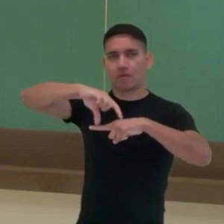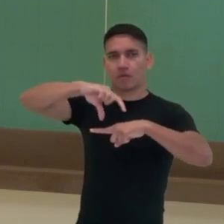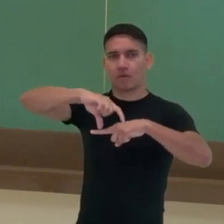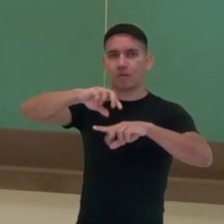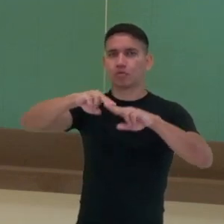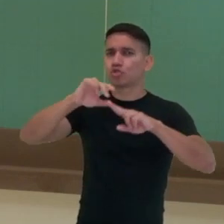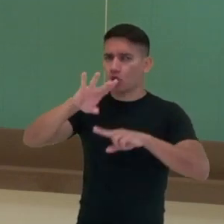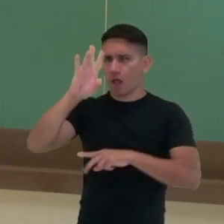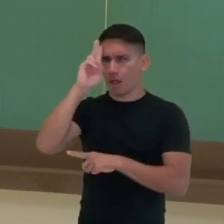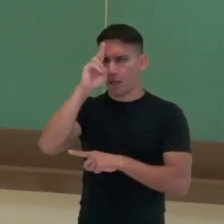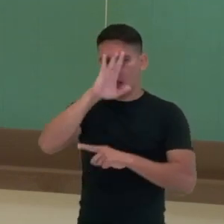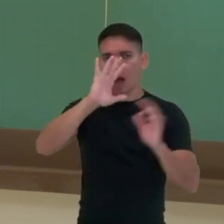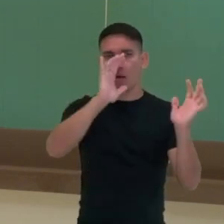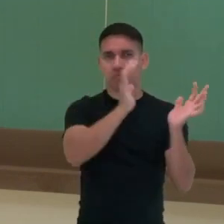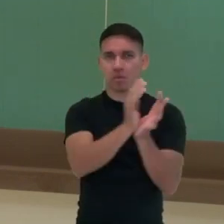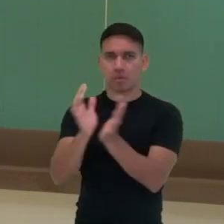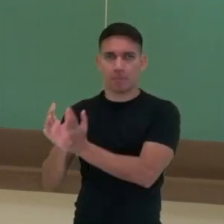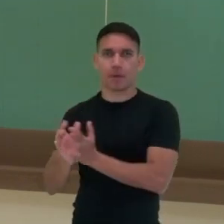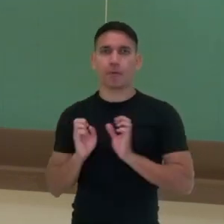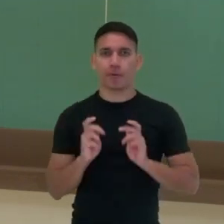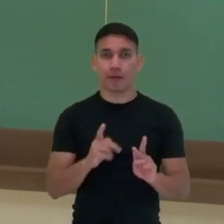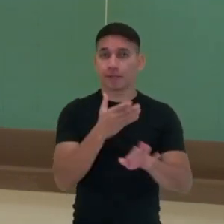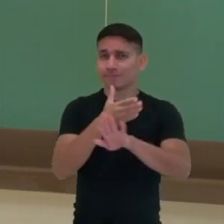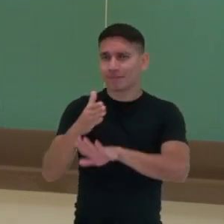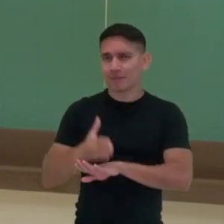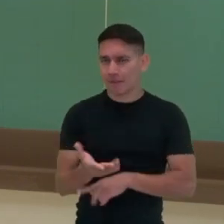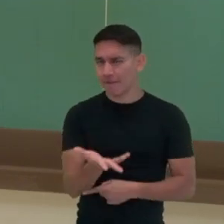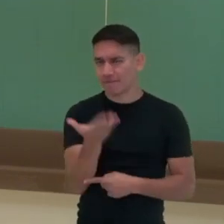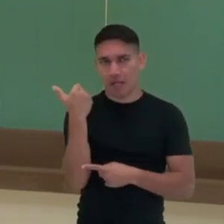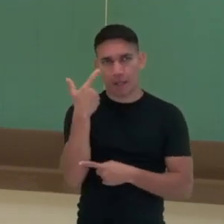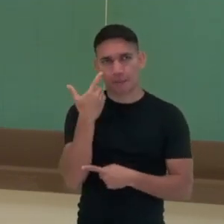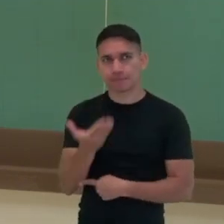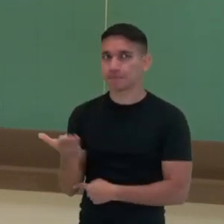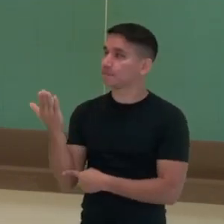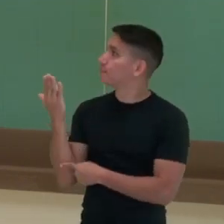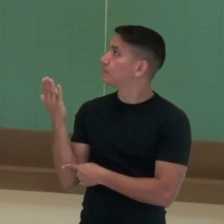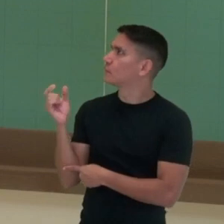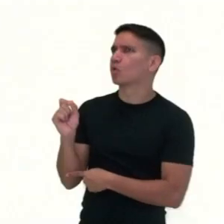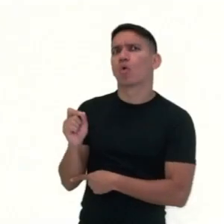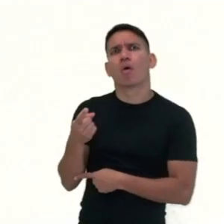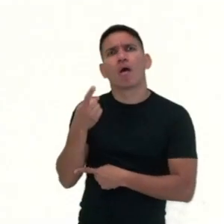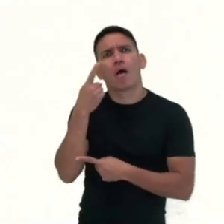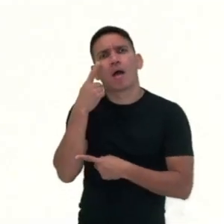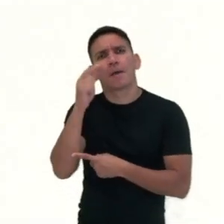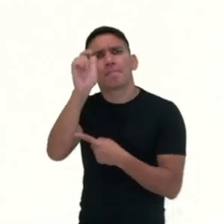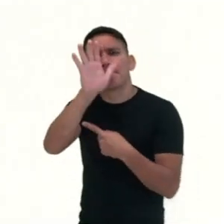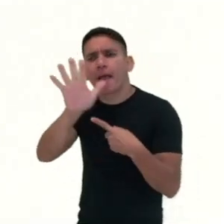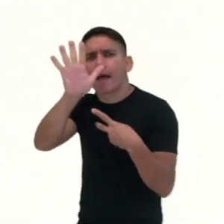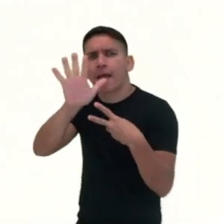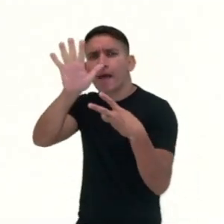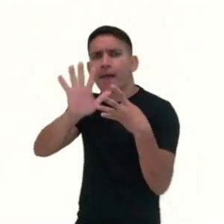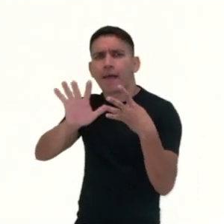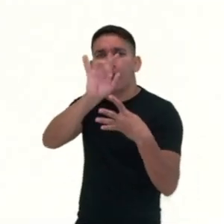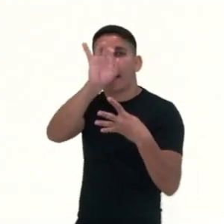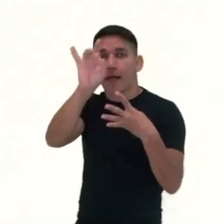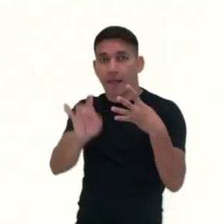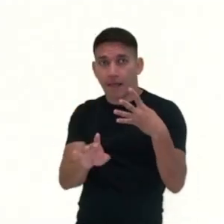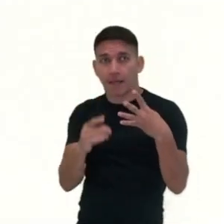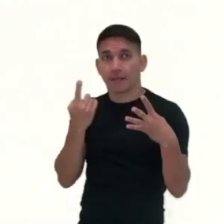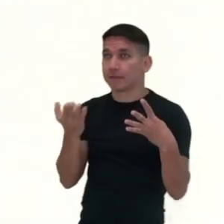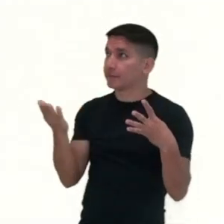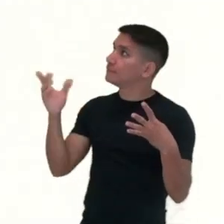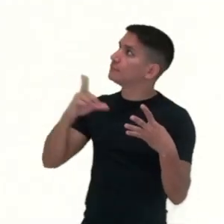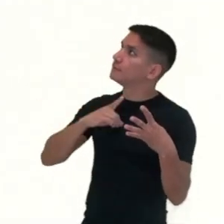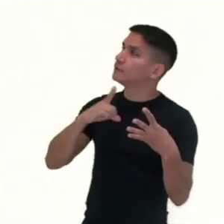essas classificações, tá? Que tal a gente praticar um pouquinho? Vamos lá comigo? Olha só. Observe a figura, né? Em cada item ali que a